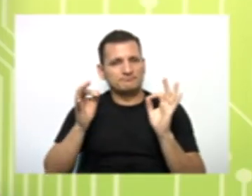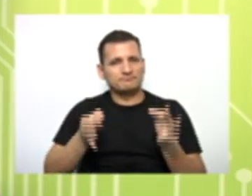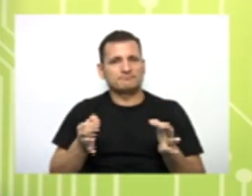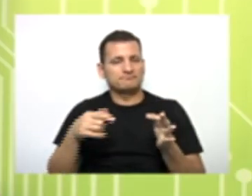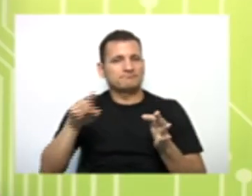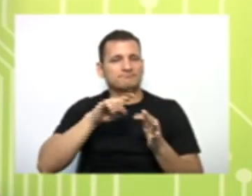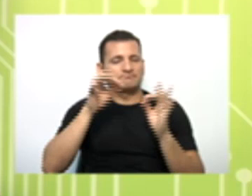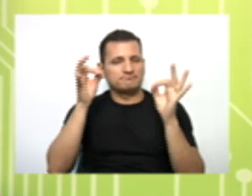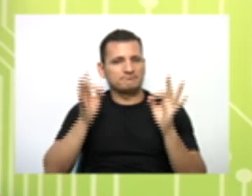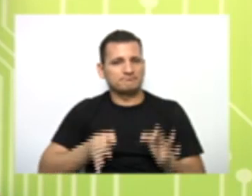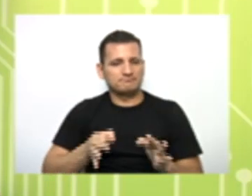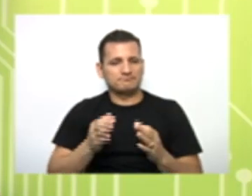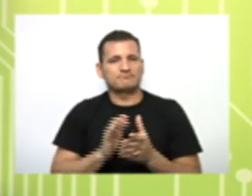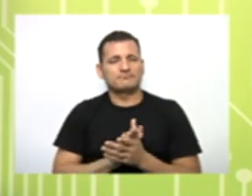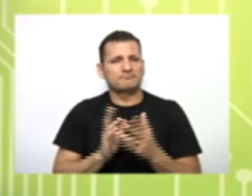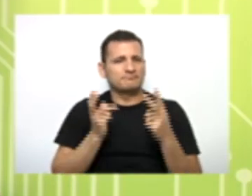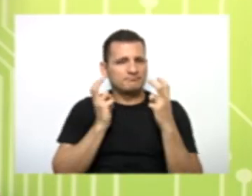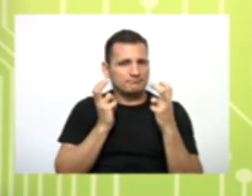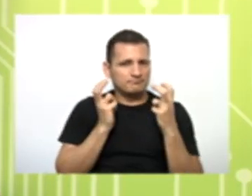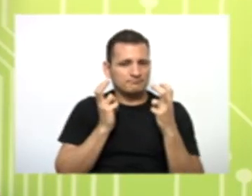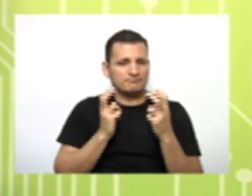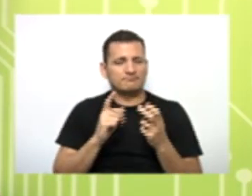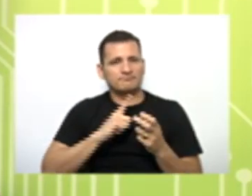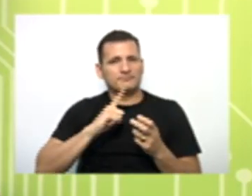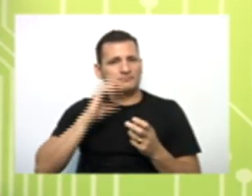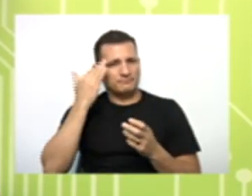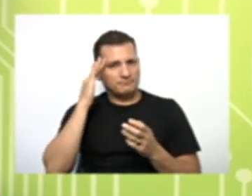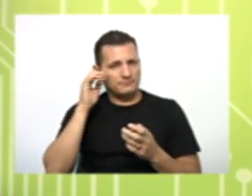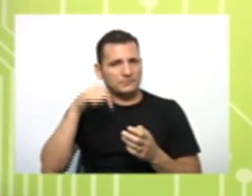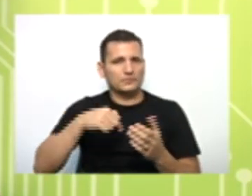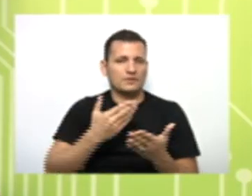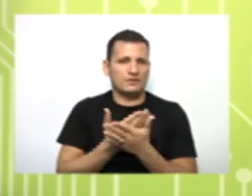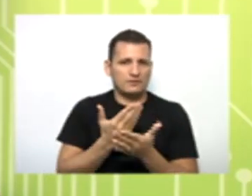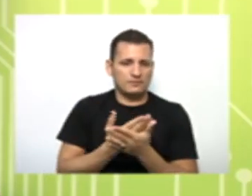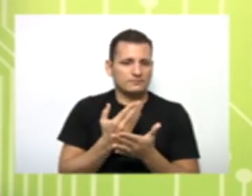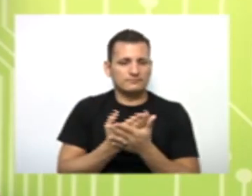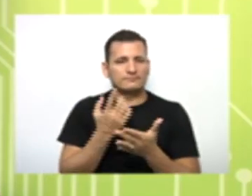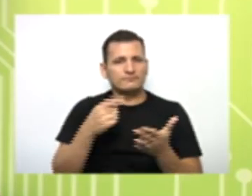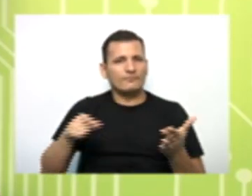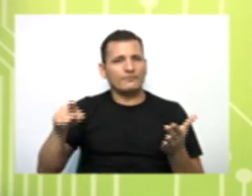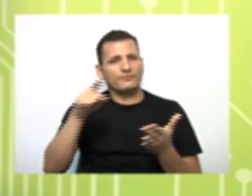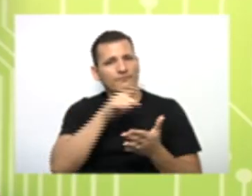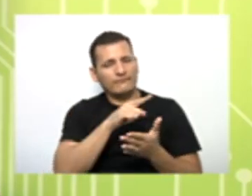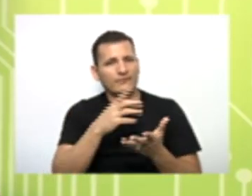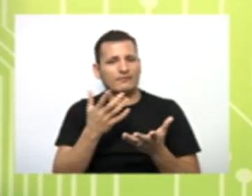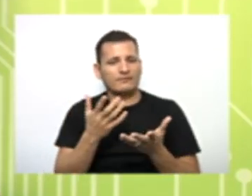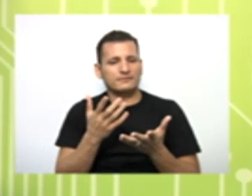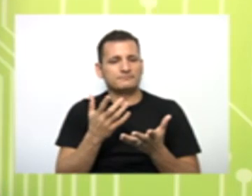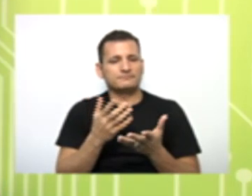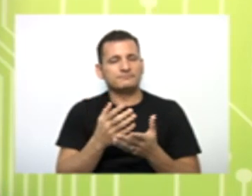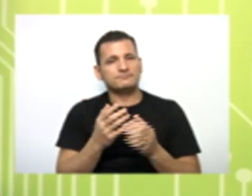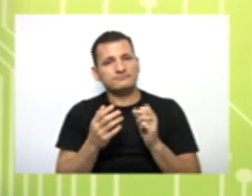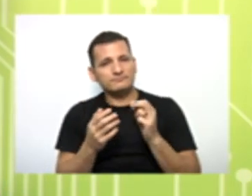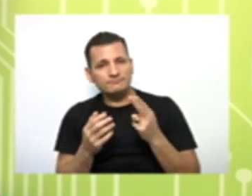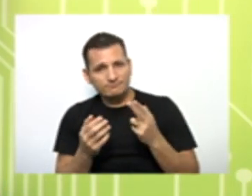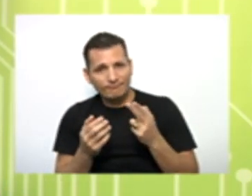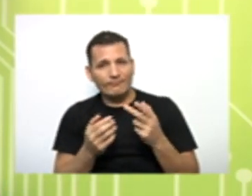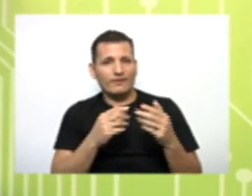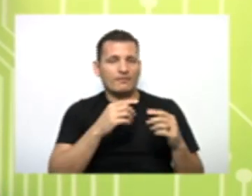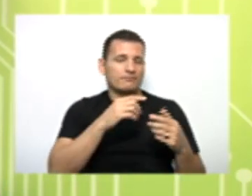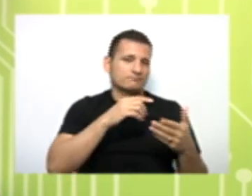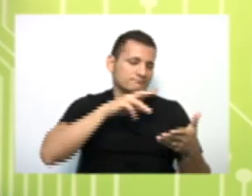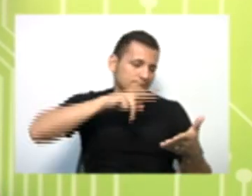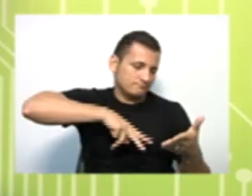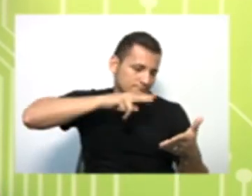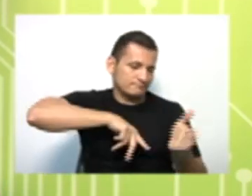mundo acertando. Percebo que há o entendimento da aula e que vocês, pelo menos, ou estão pegando material,